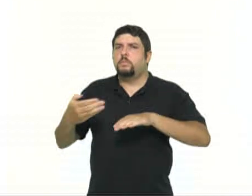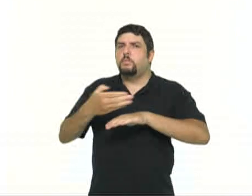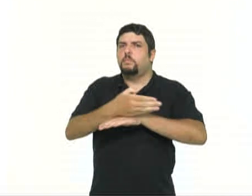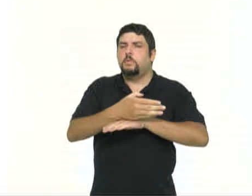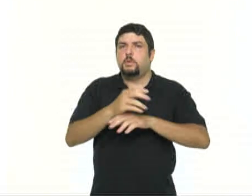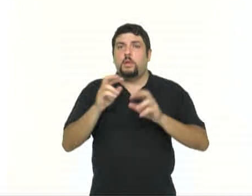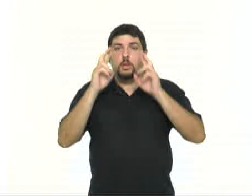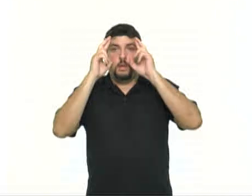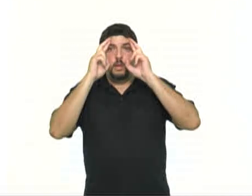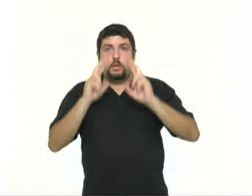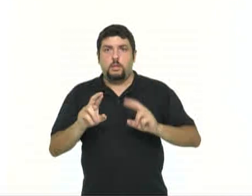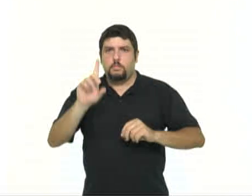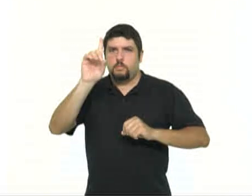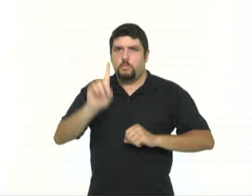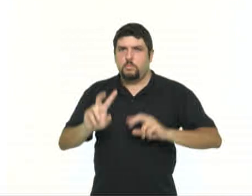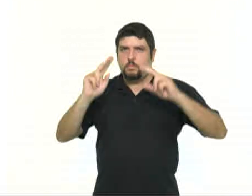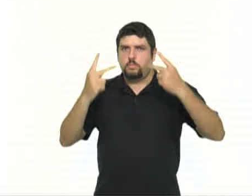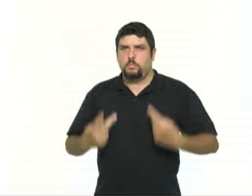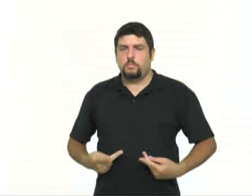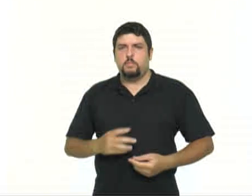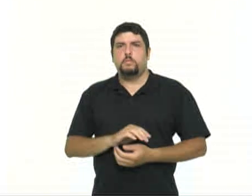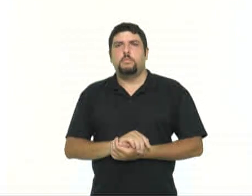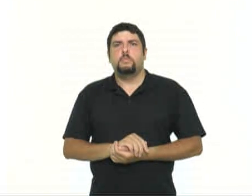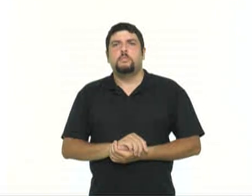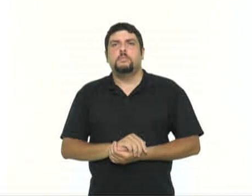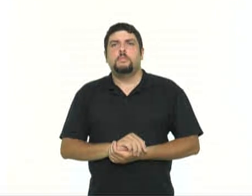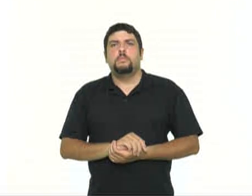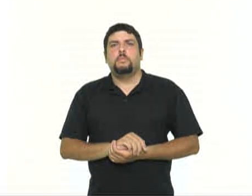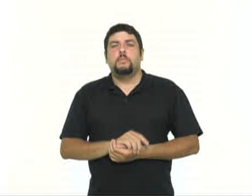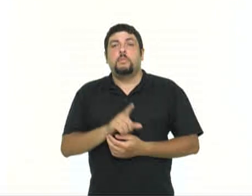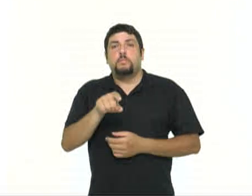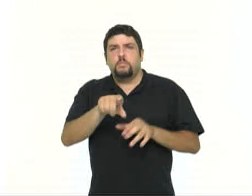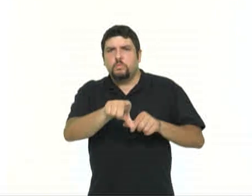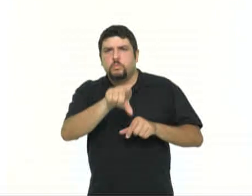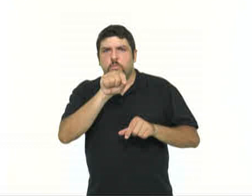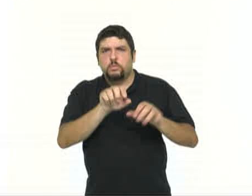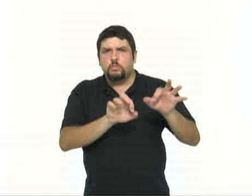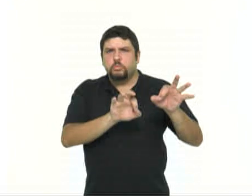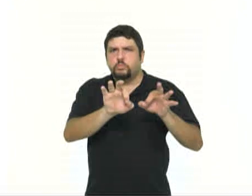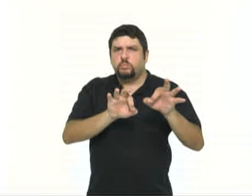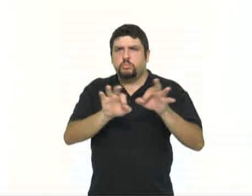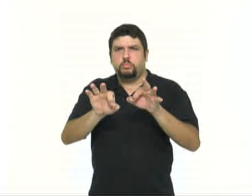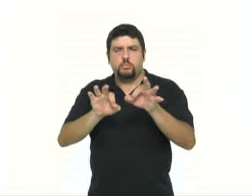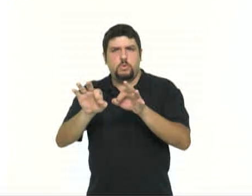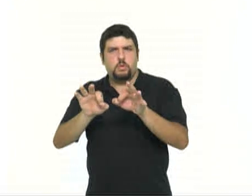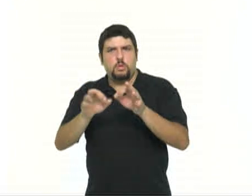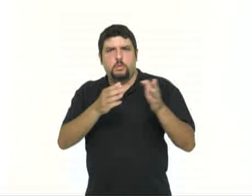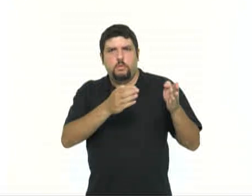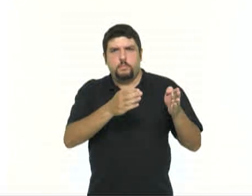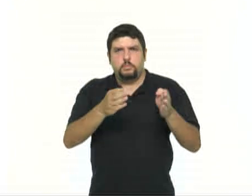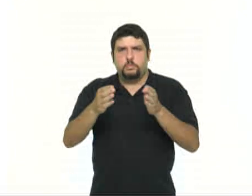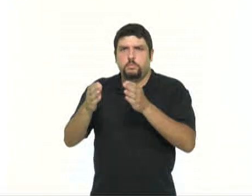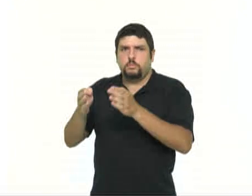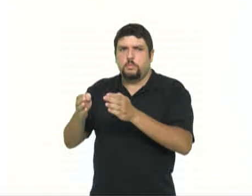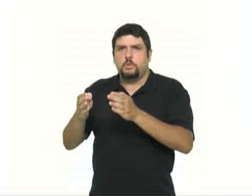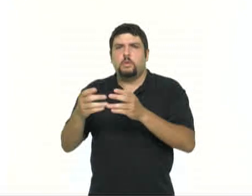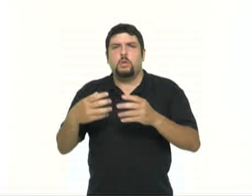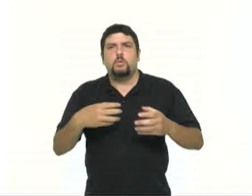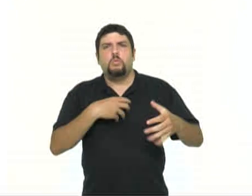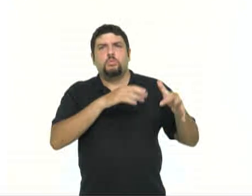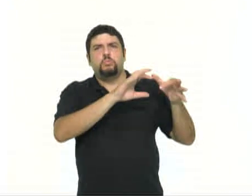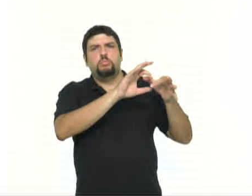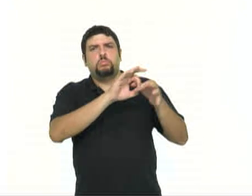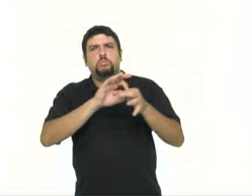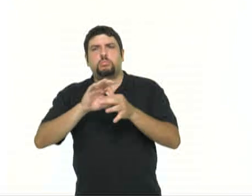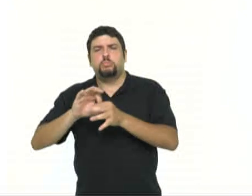respeite os direitos humanos, selecione, organize e relacione de forma coerente e